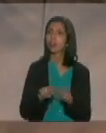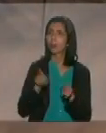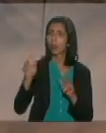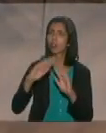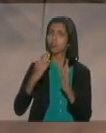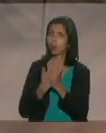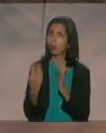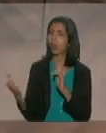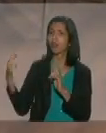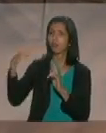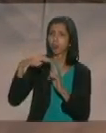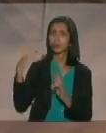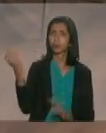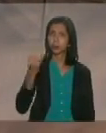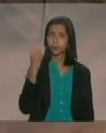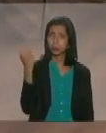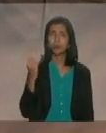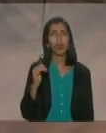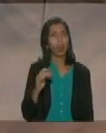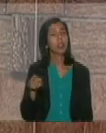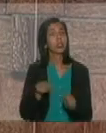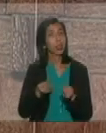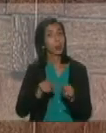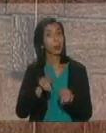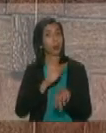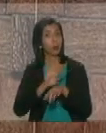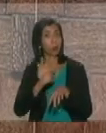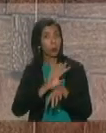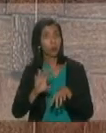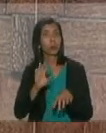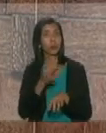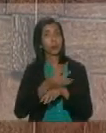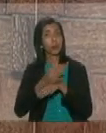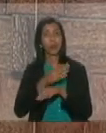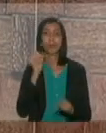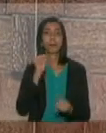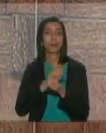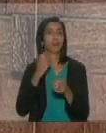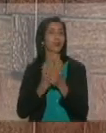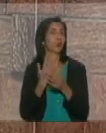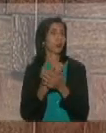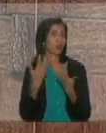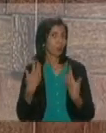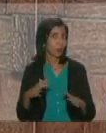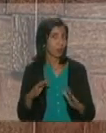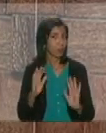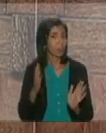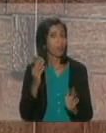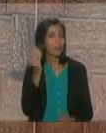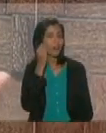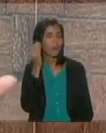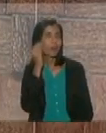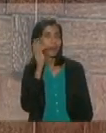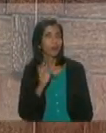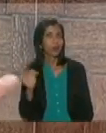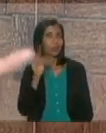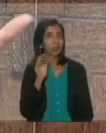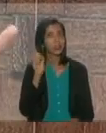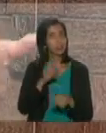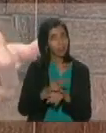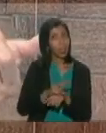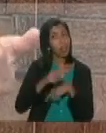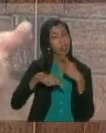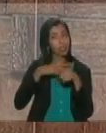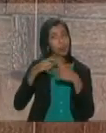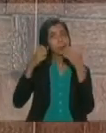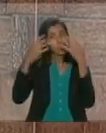é uma referência. Sim, e sempre foi. Eu fiz a CAL também, curso de férias e tal, e aí eu não queria parar de estudar, fiz vestibular para 3 coisas diferentes. Vou chegar em